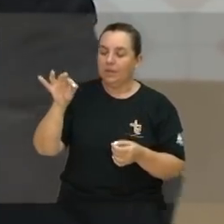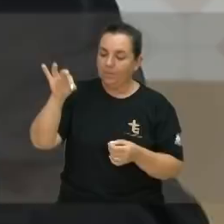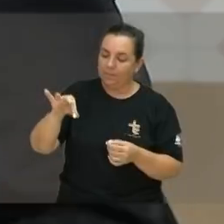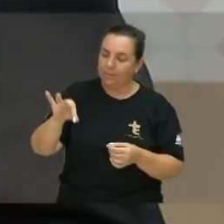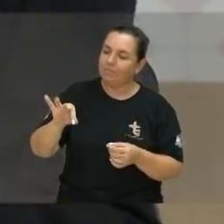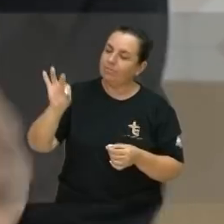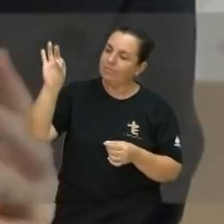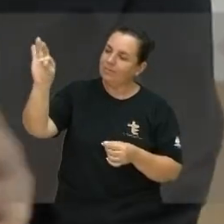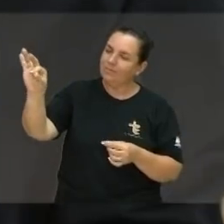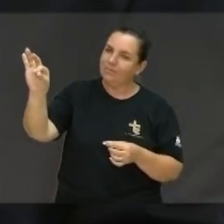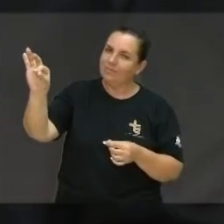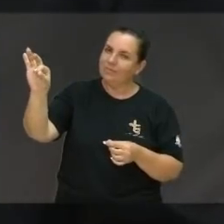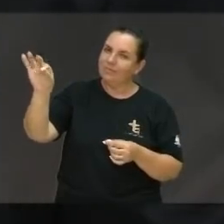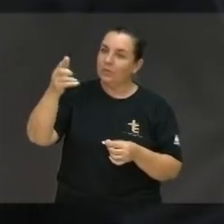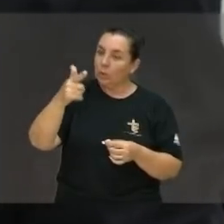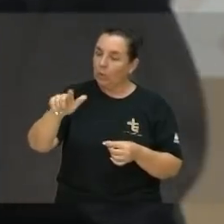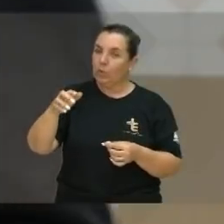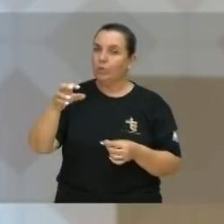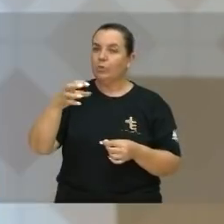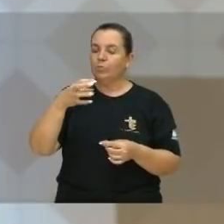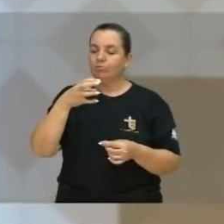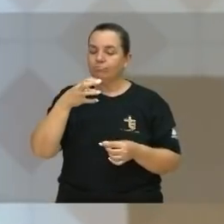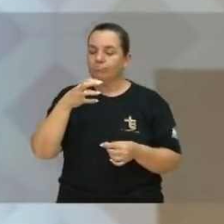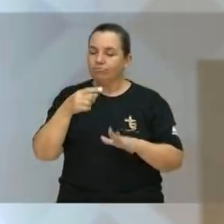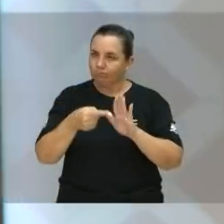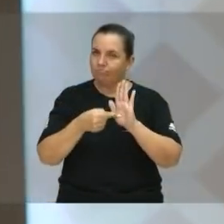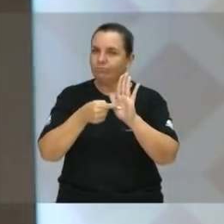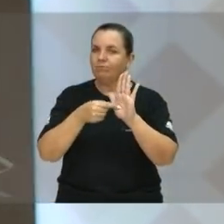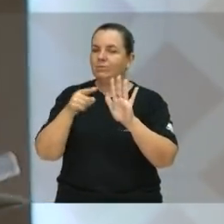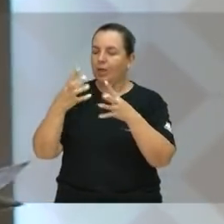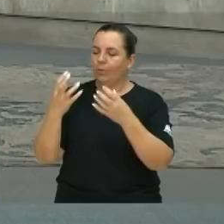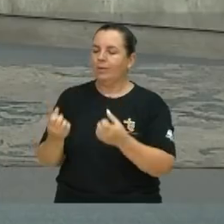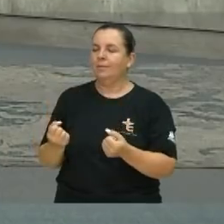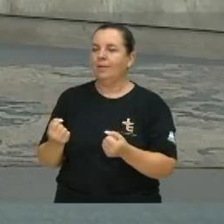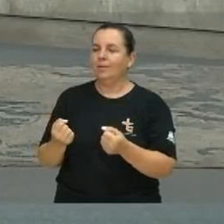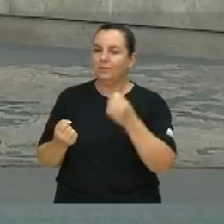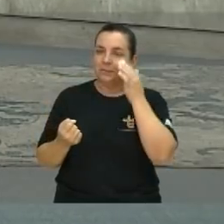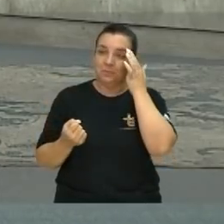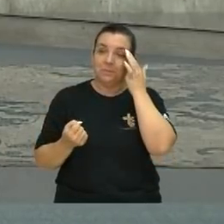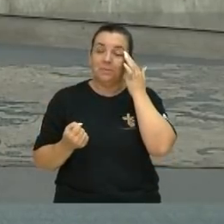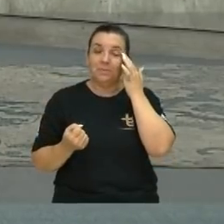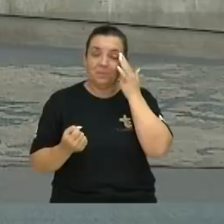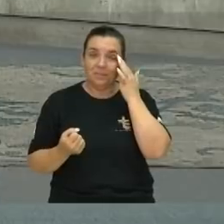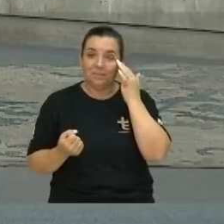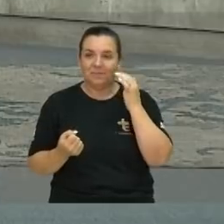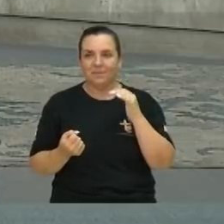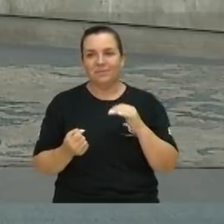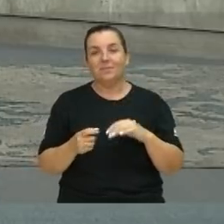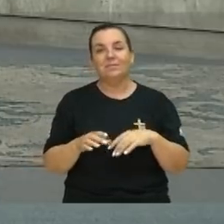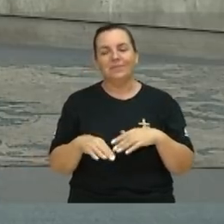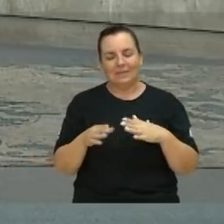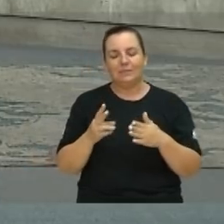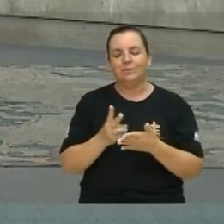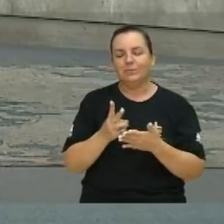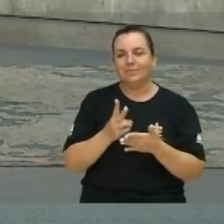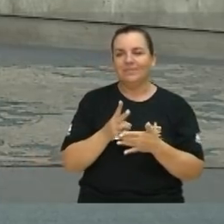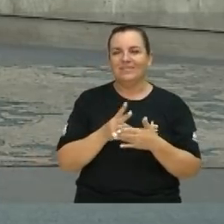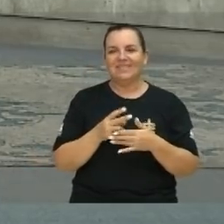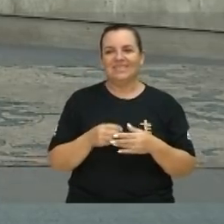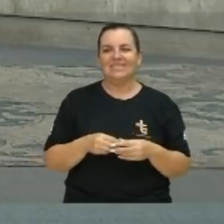um gesto outro gesto de acolhimento vamos mais um pouco por